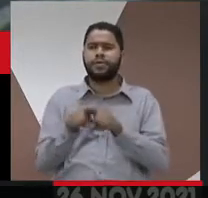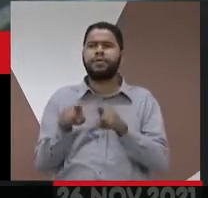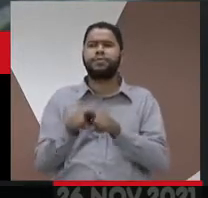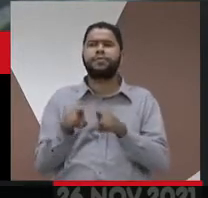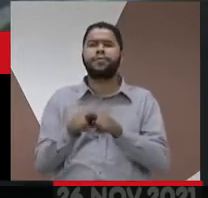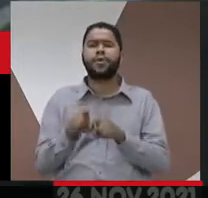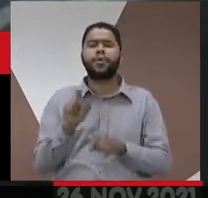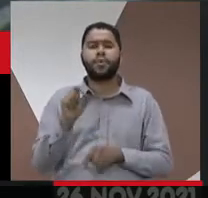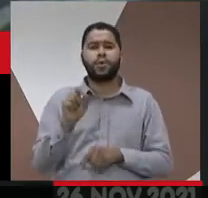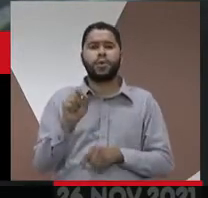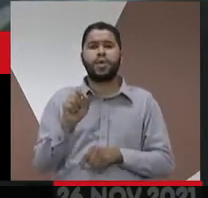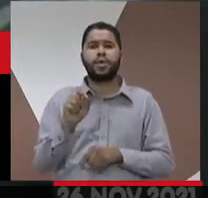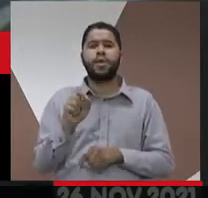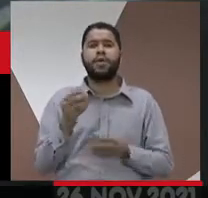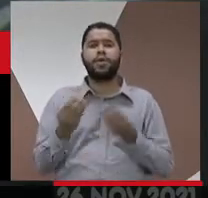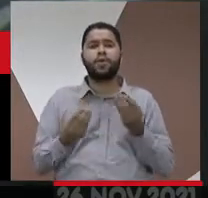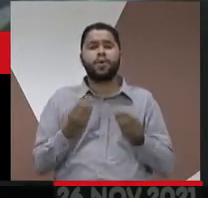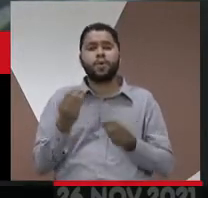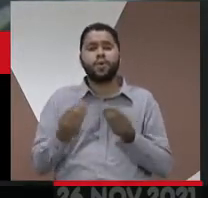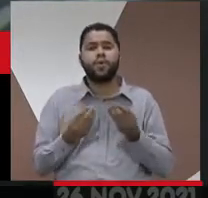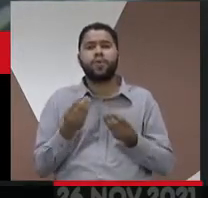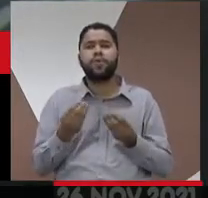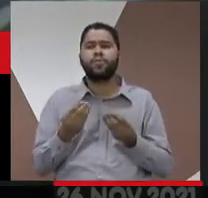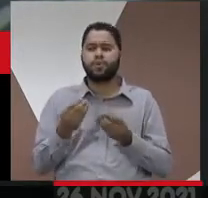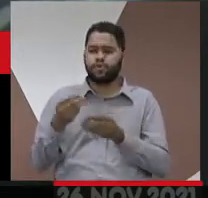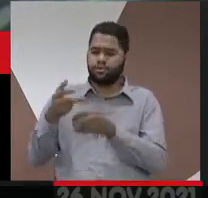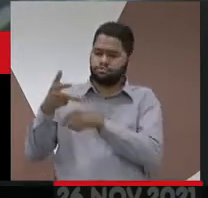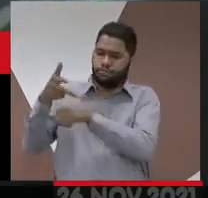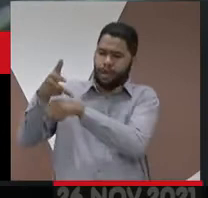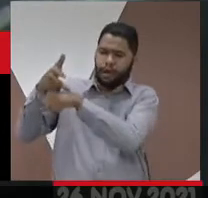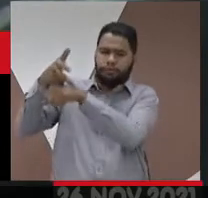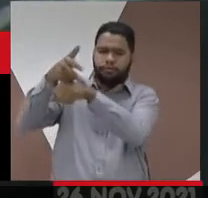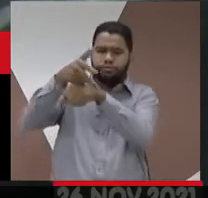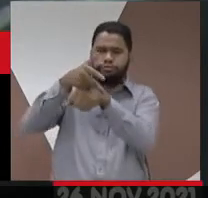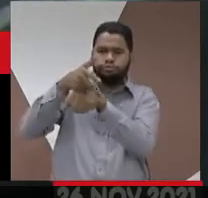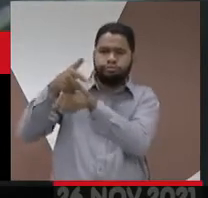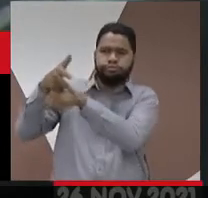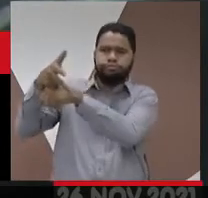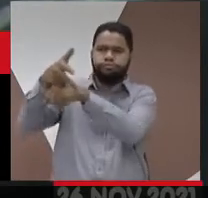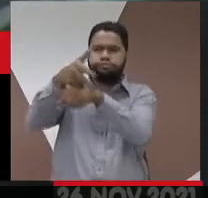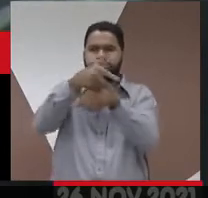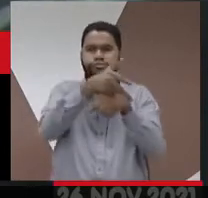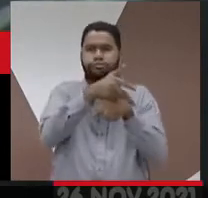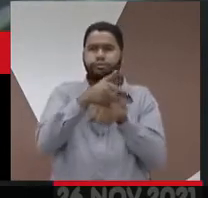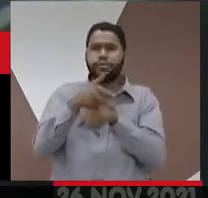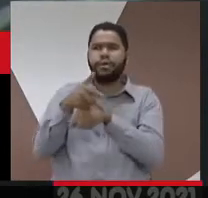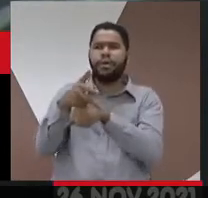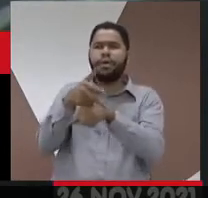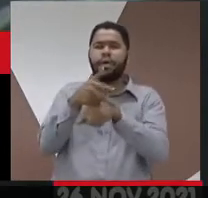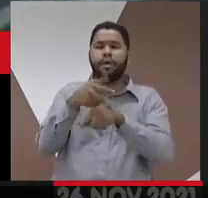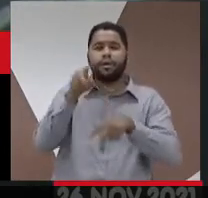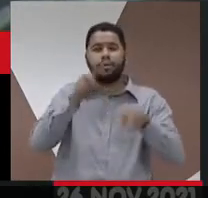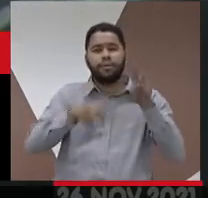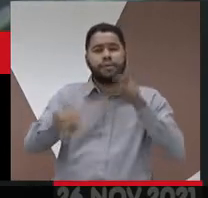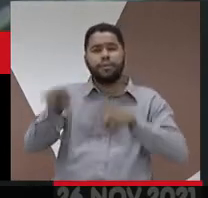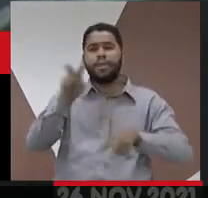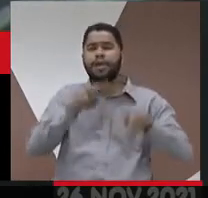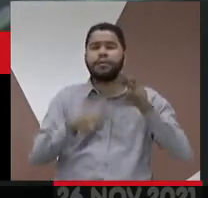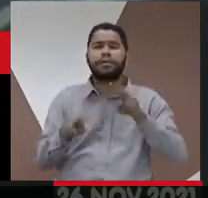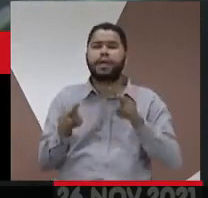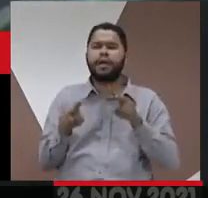aerofotogramétrico através de drone do percurso. Portanto, temos uma análise